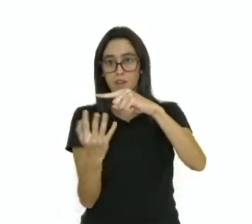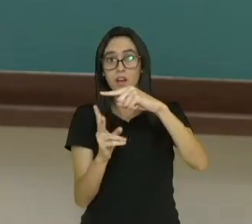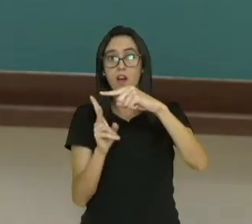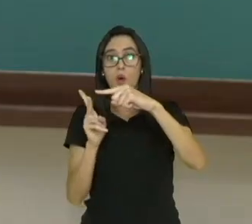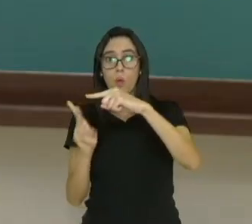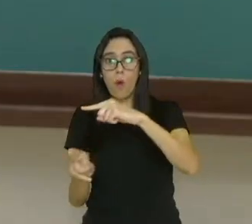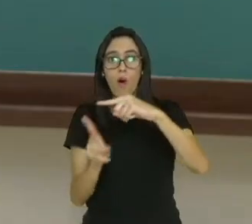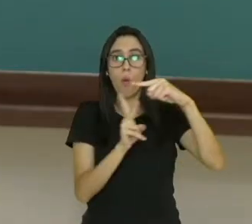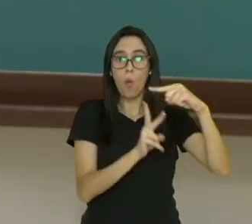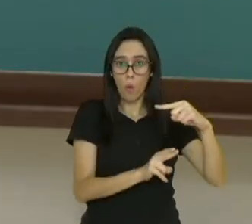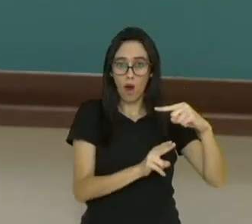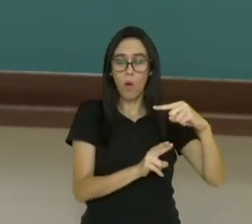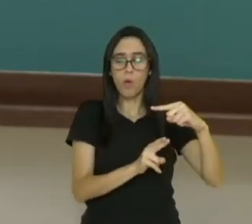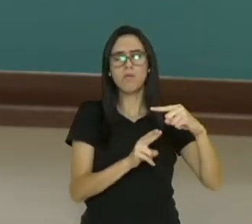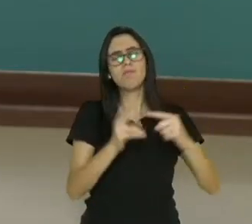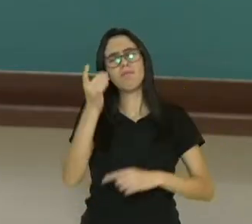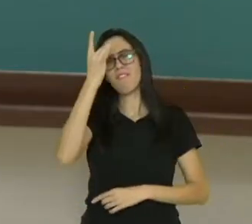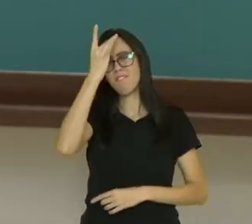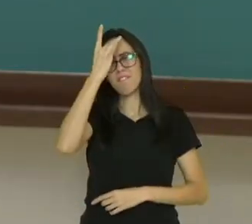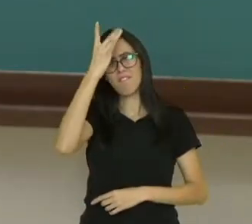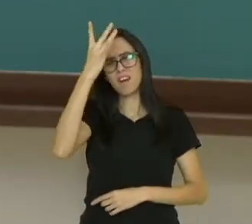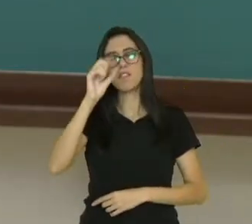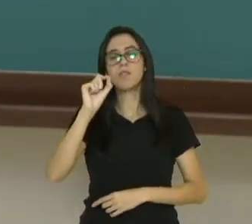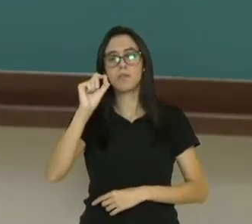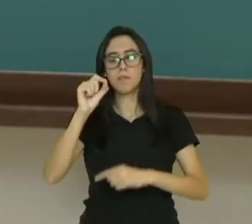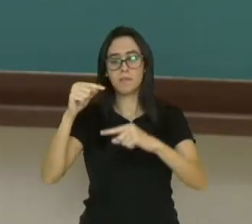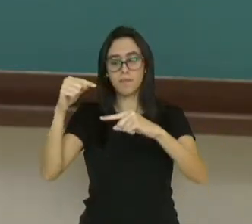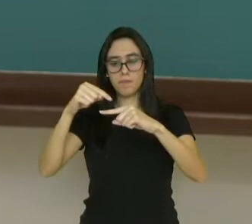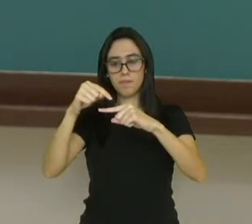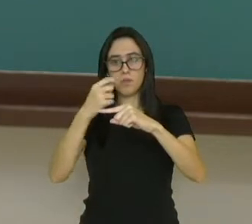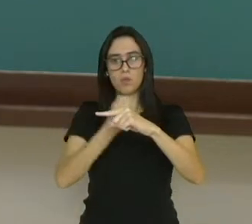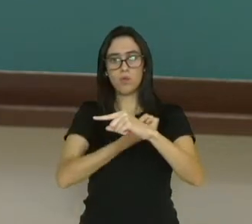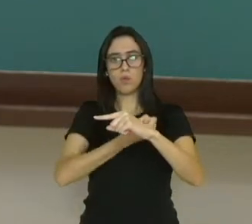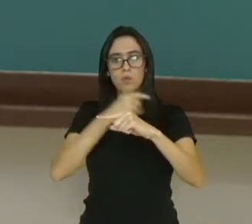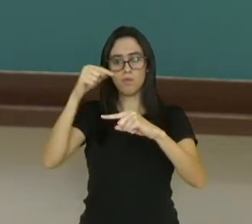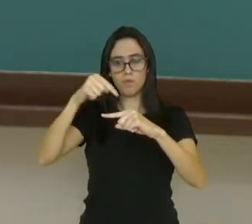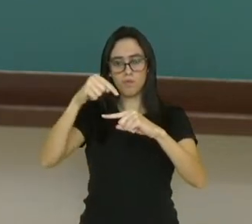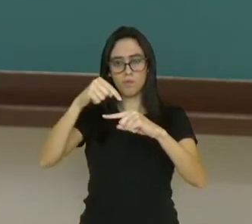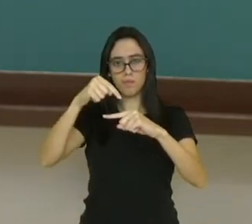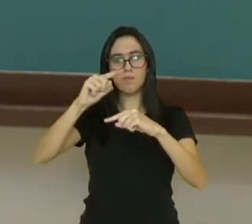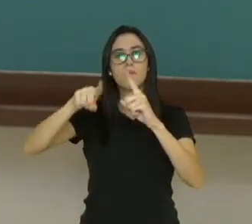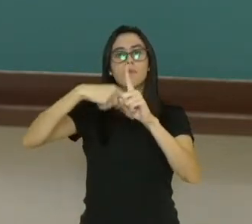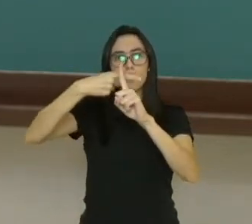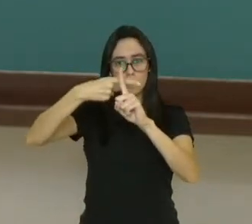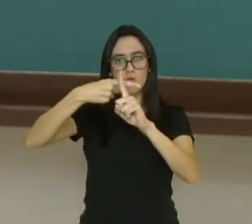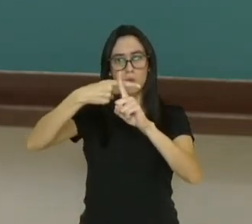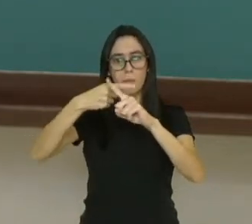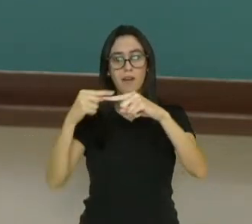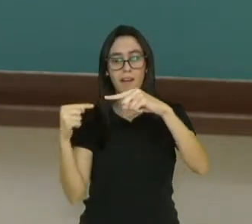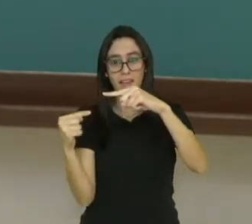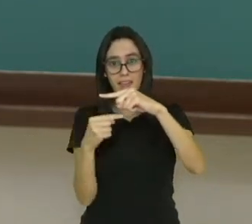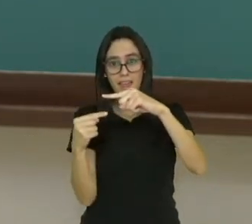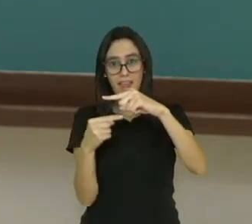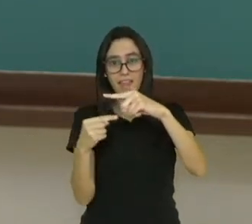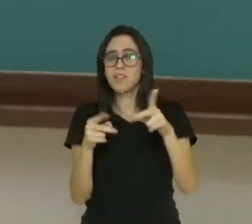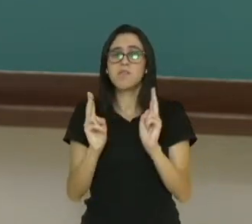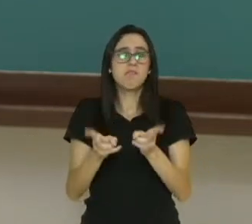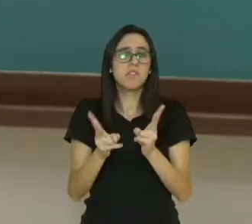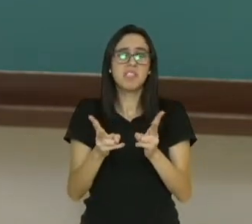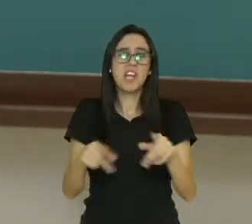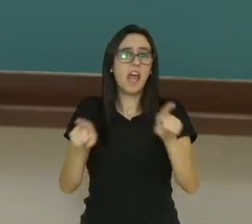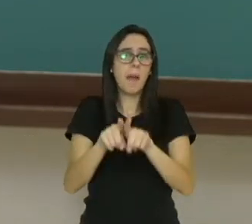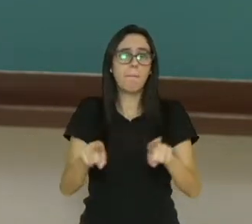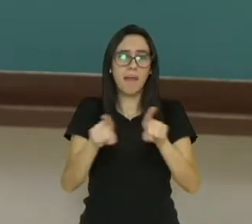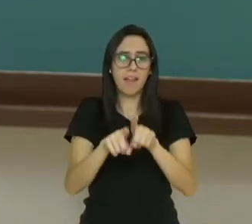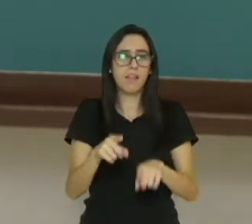gente simplesmente adiciona os numeradores e mantém-se o denominador. O que acontece? Só para a gente relembrar, numerador